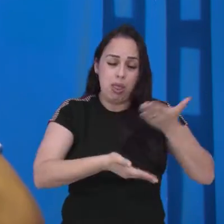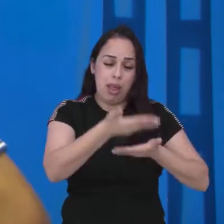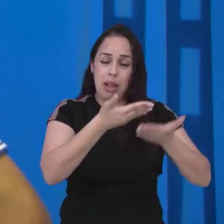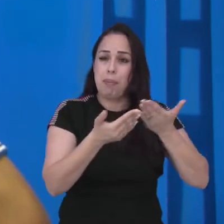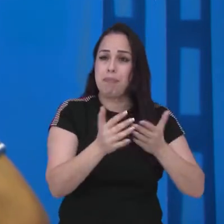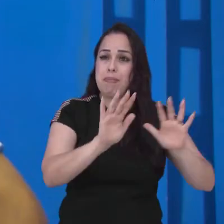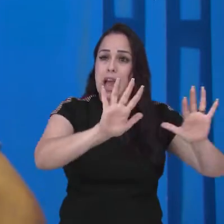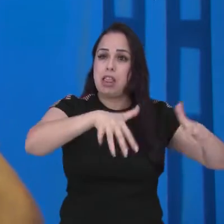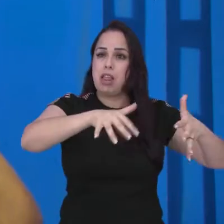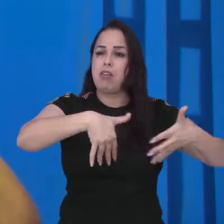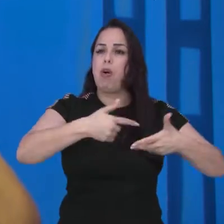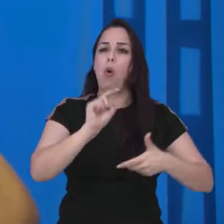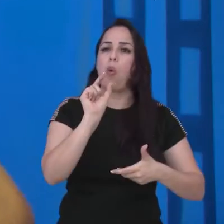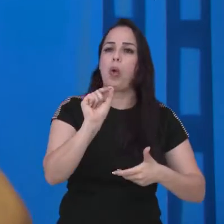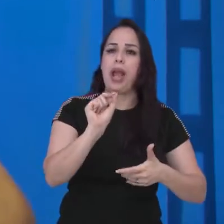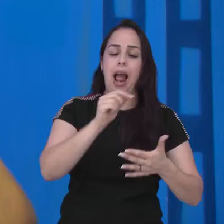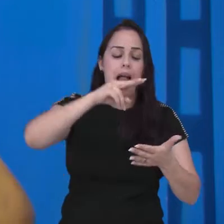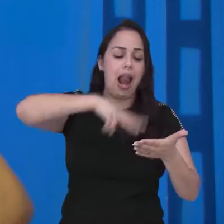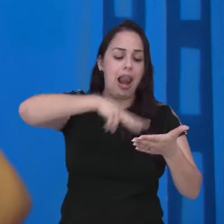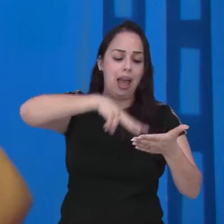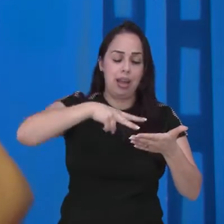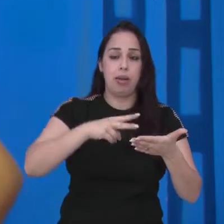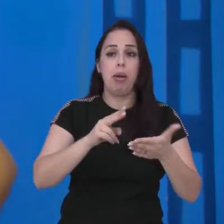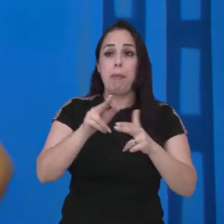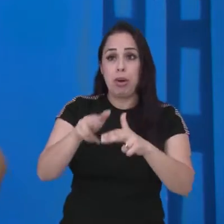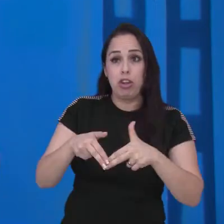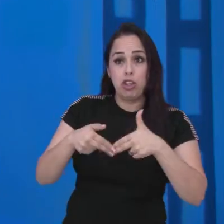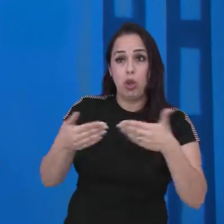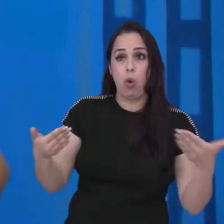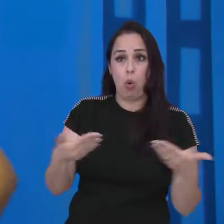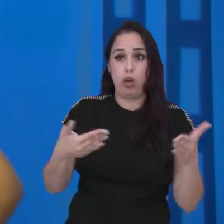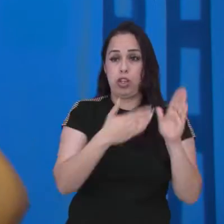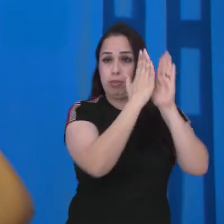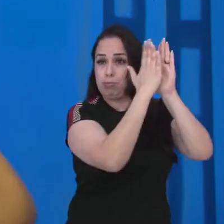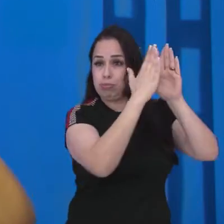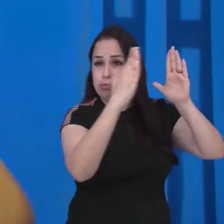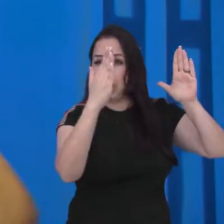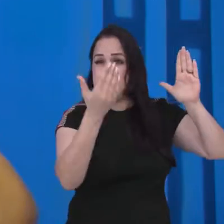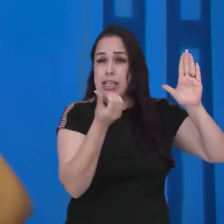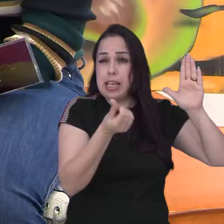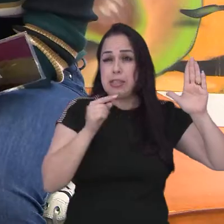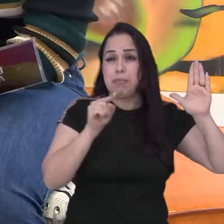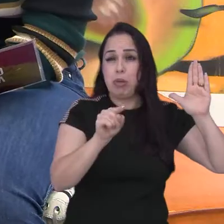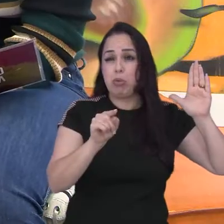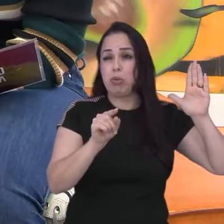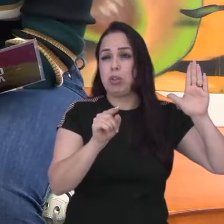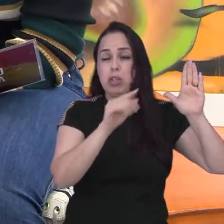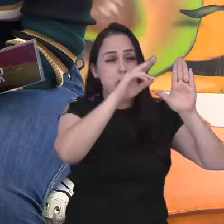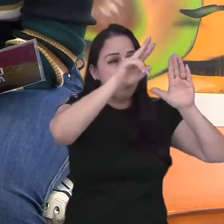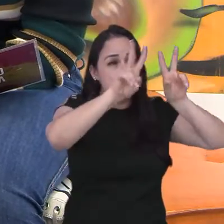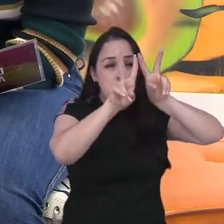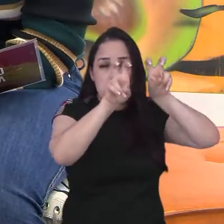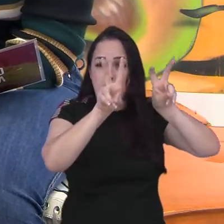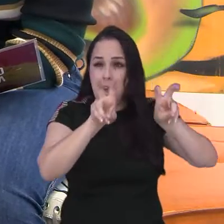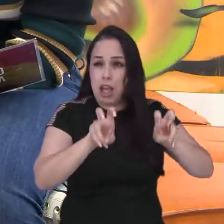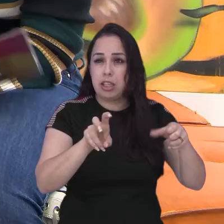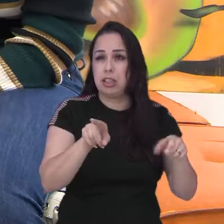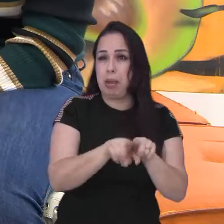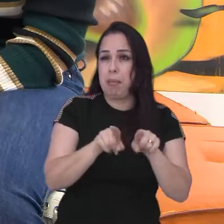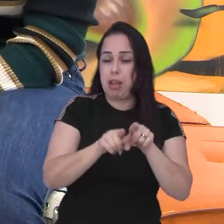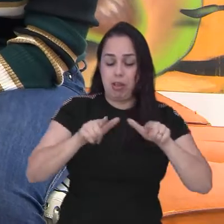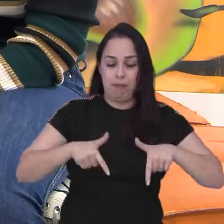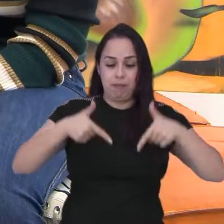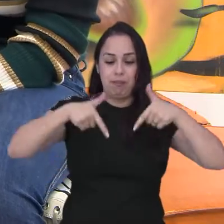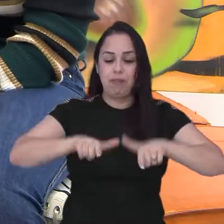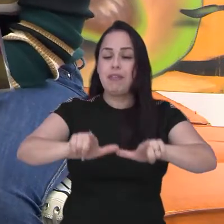já incentivava a gente a ler. Tanto que hoje eu tenho um acervo iconográfico de mais de 6 mil títulos de revistas, fita de VHS,